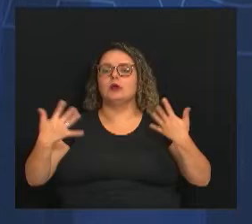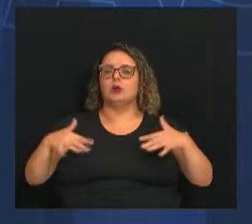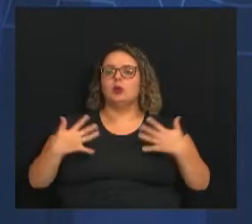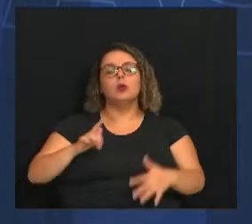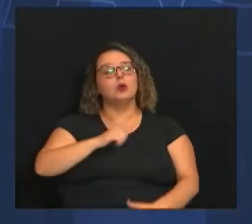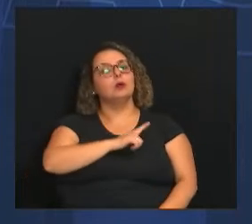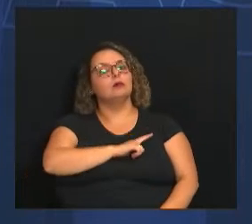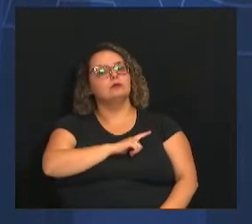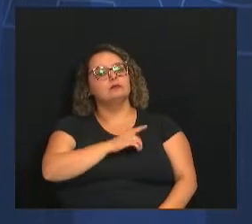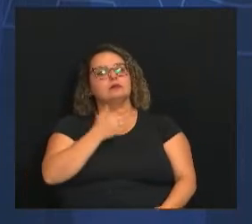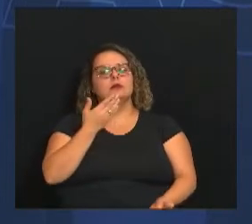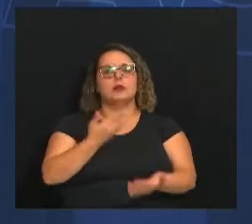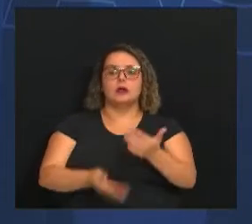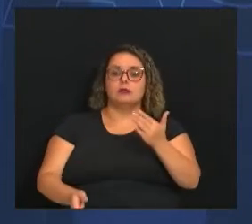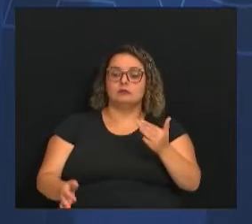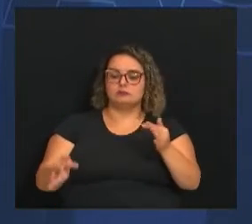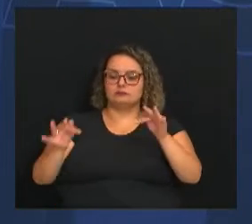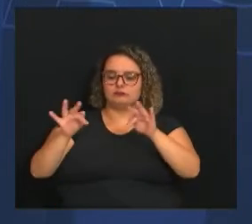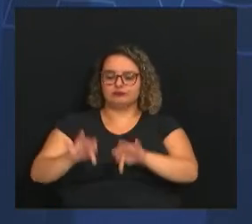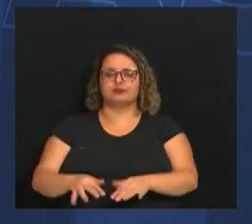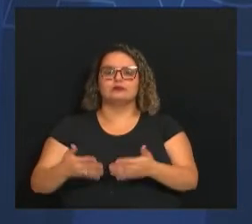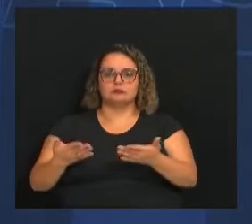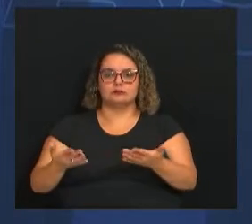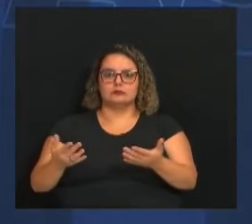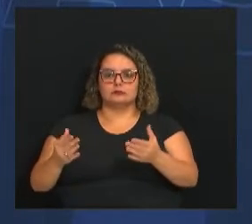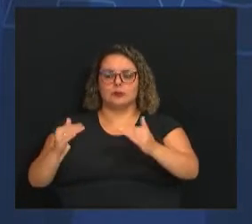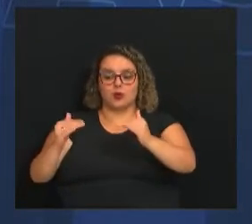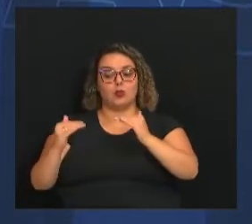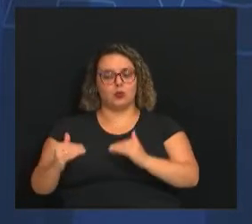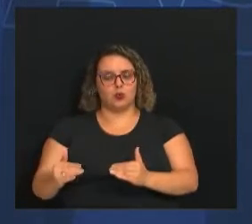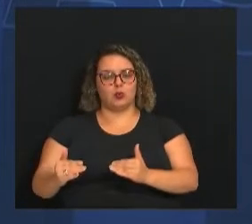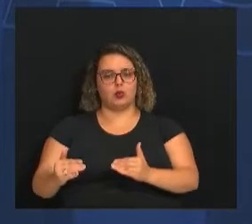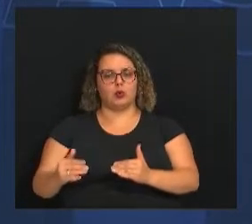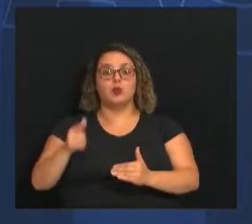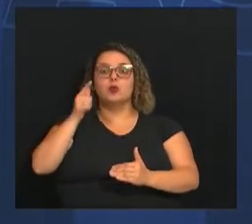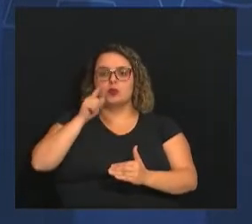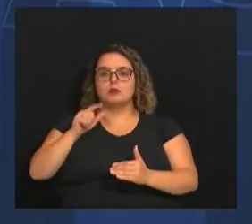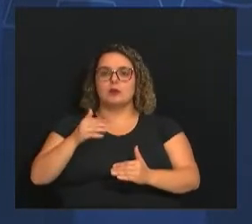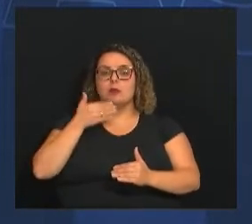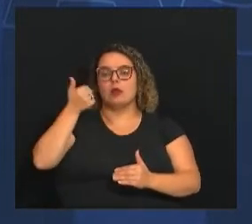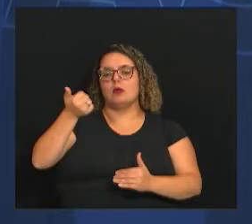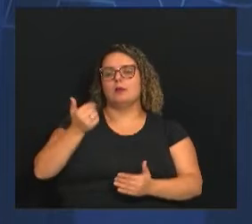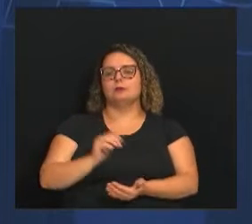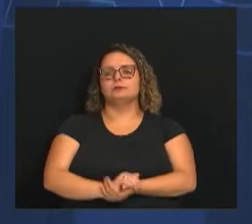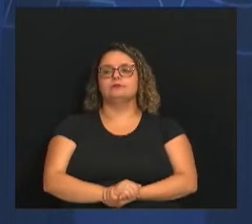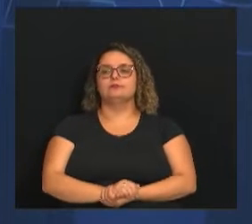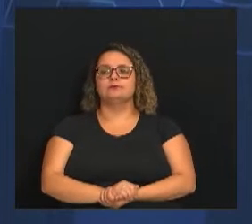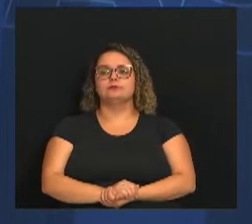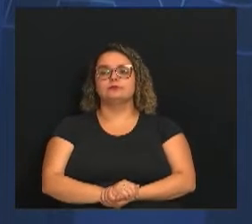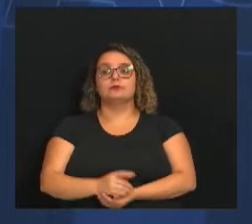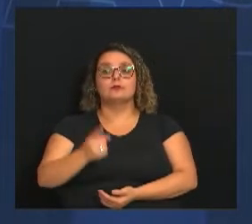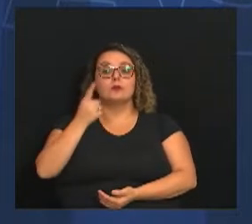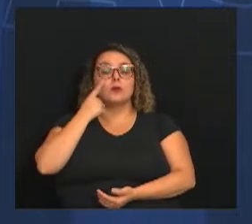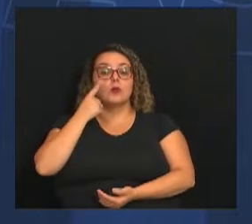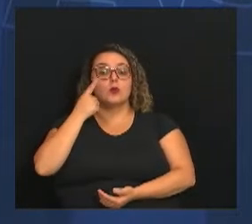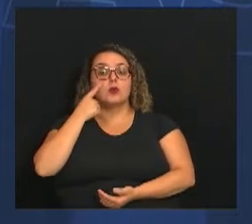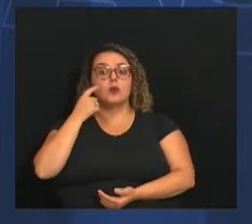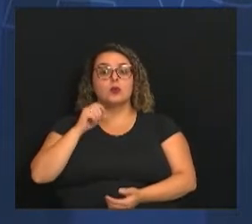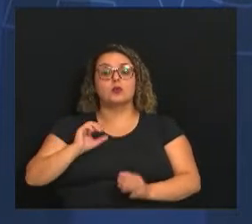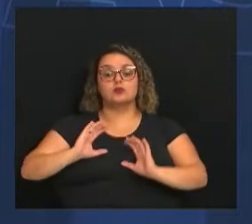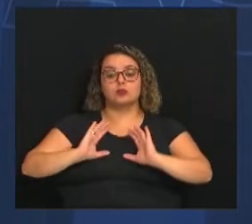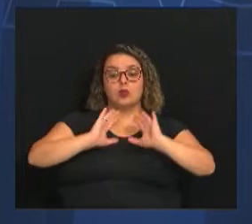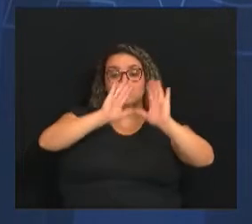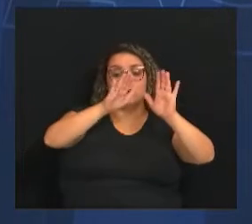com chance aí de rebaixamento e quem sabe até buscar uma classificação. E olha só, no Sul-Americano de Vôlei,